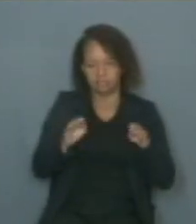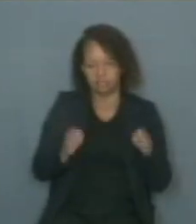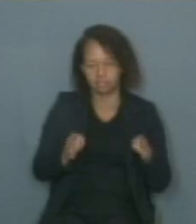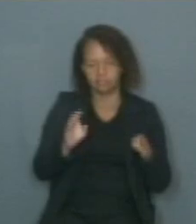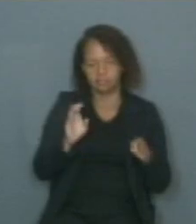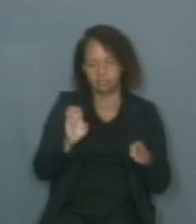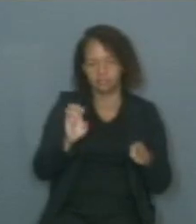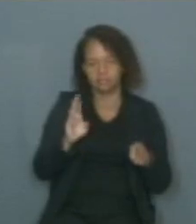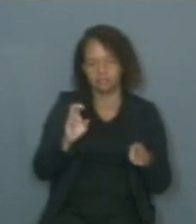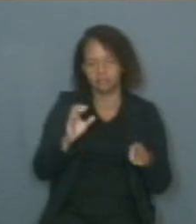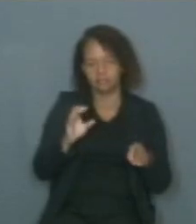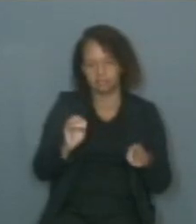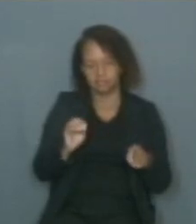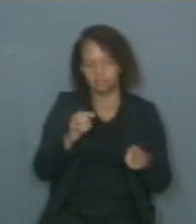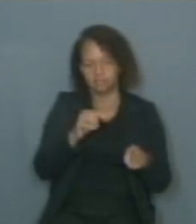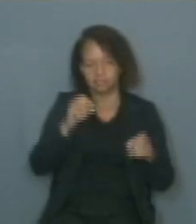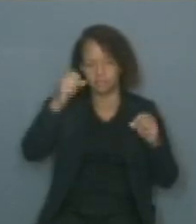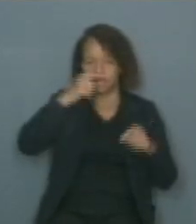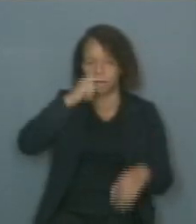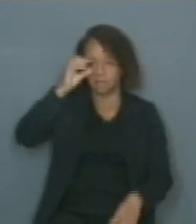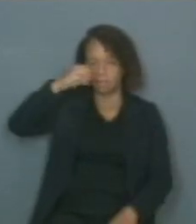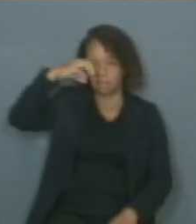Aqui é chuva, goteira em cima dos berços.